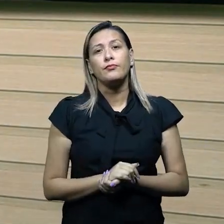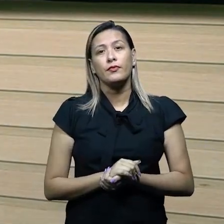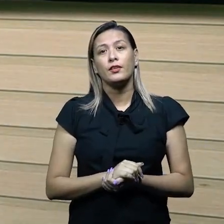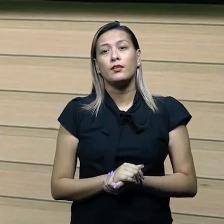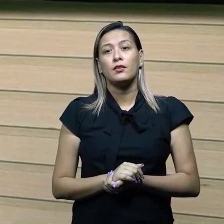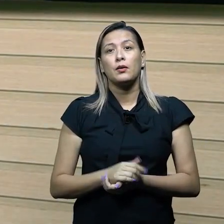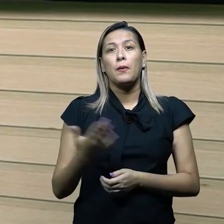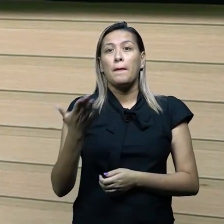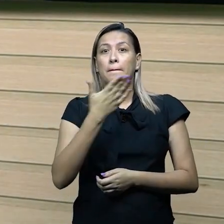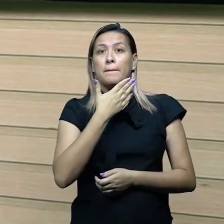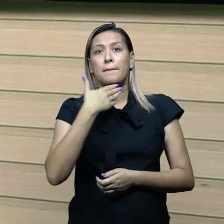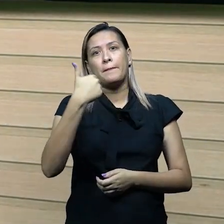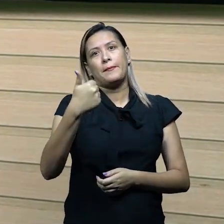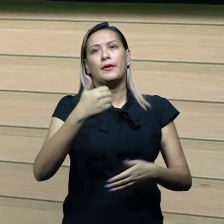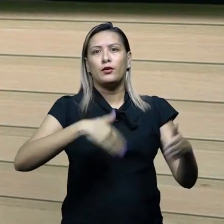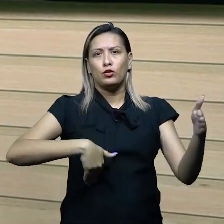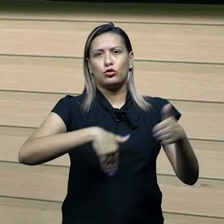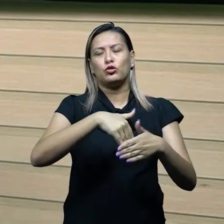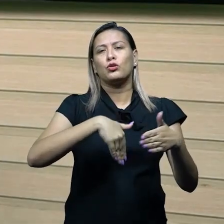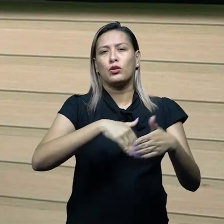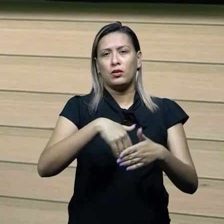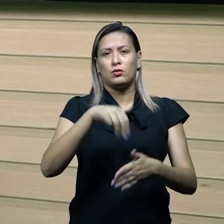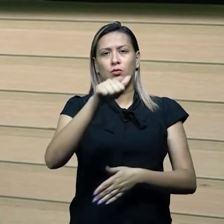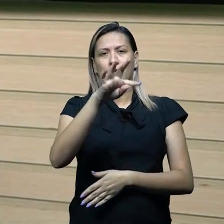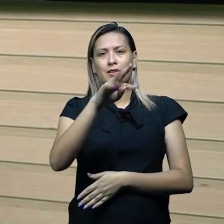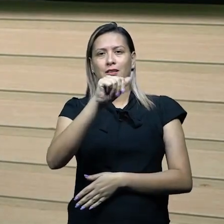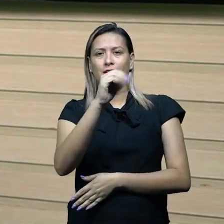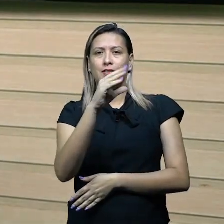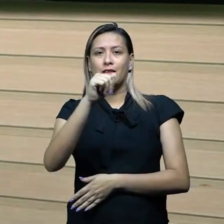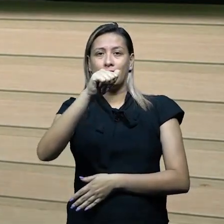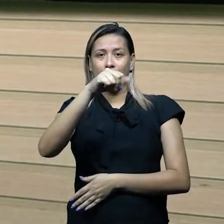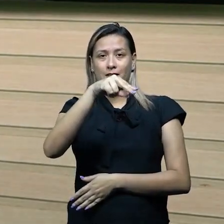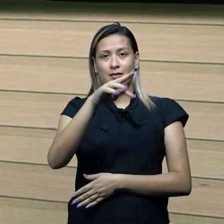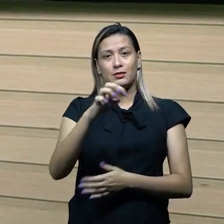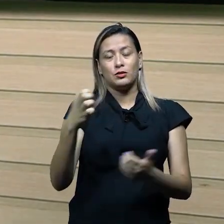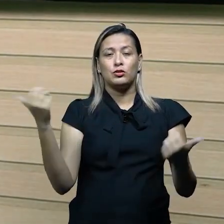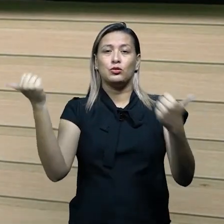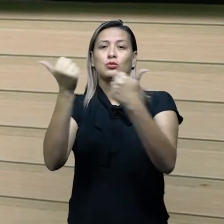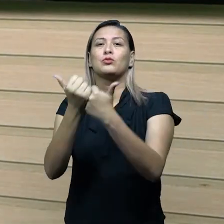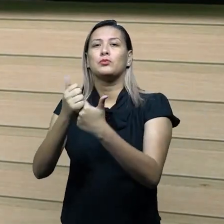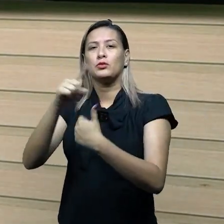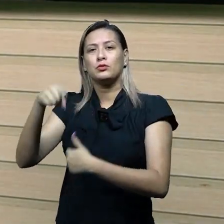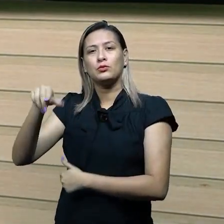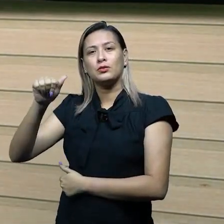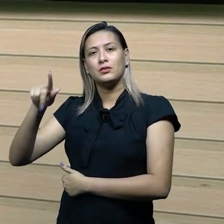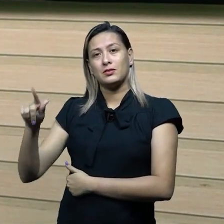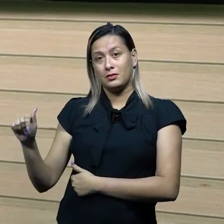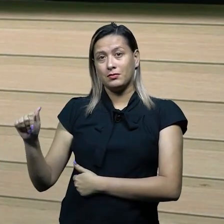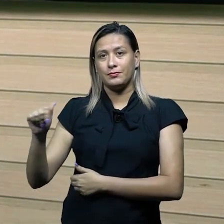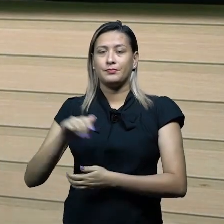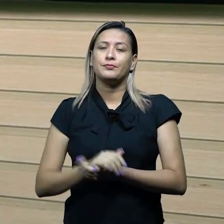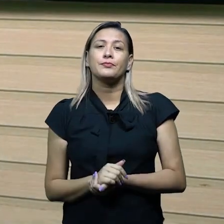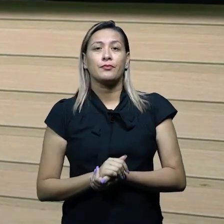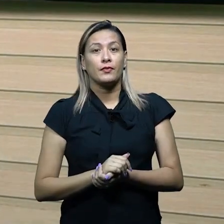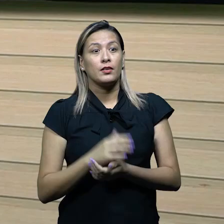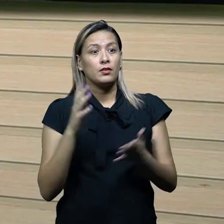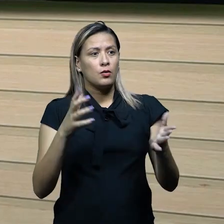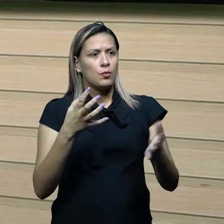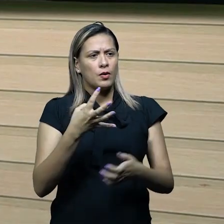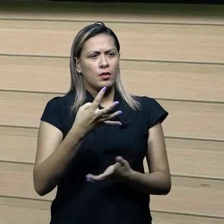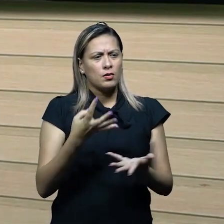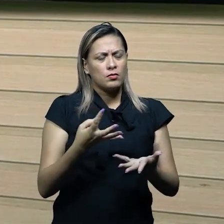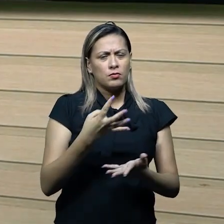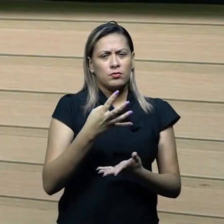A seleção não é você pegar o melhor atacante e colocar ele na zaga, pegar o melhor zagueiro e colocar ele no ataque. A seleção tem